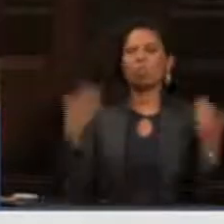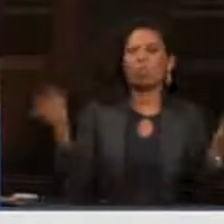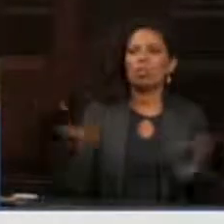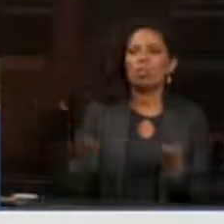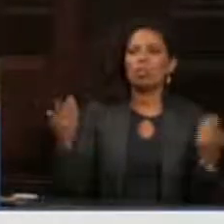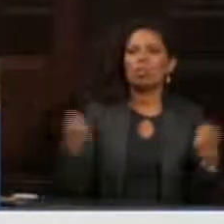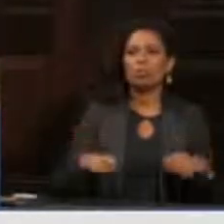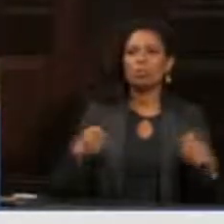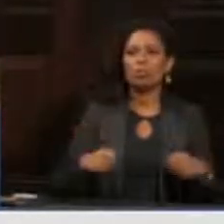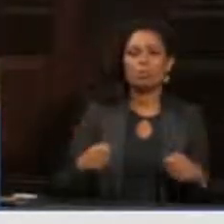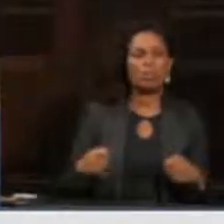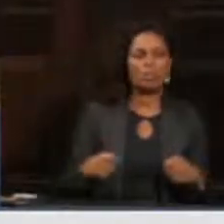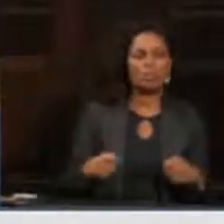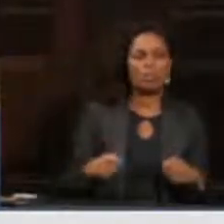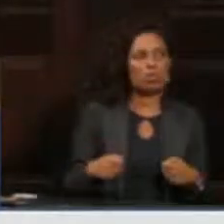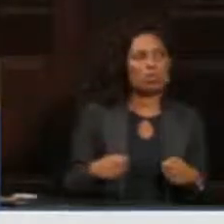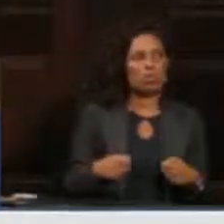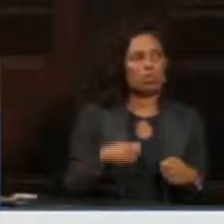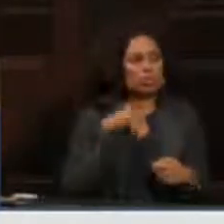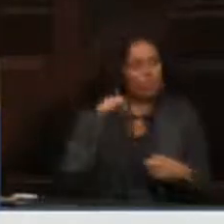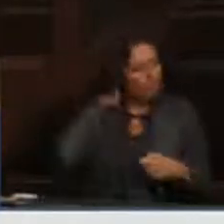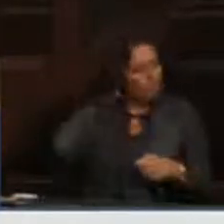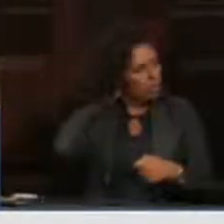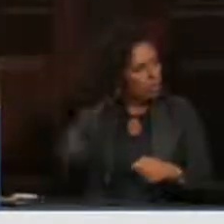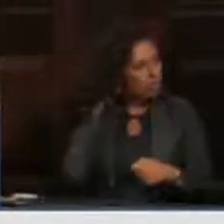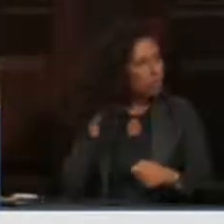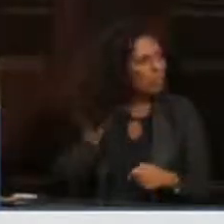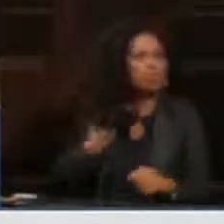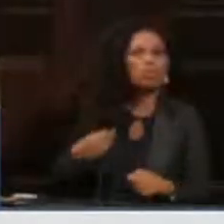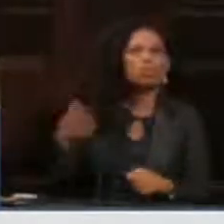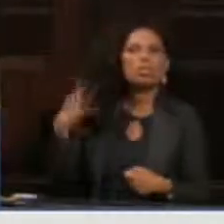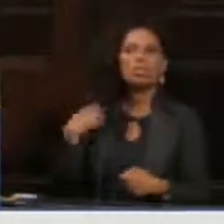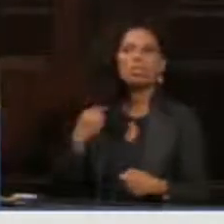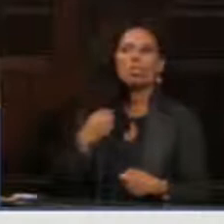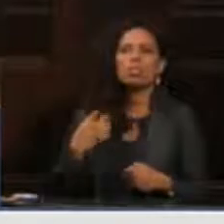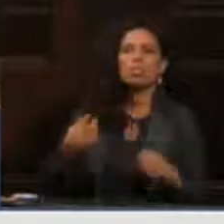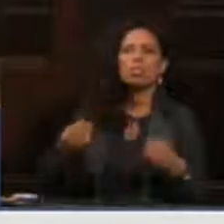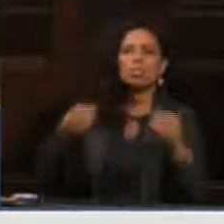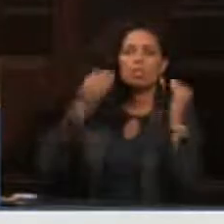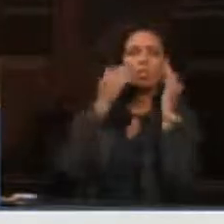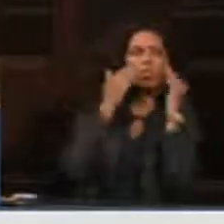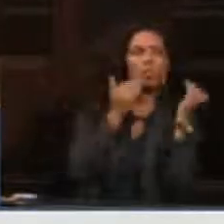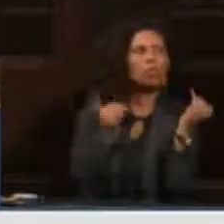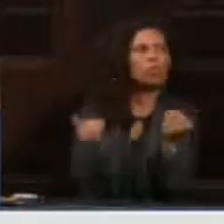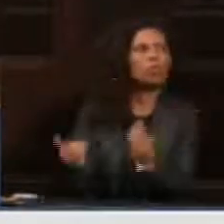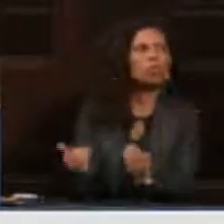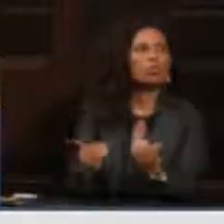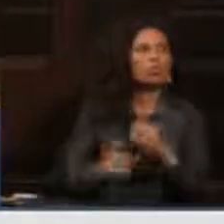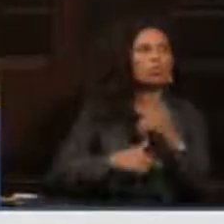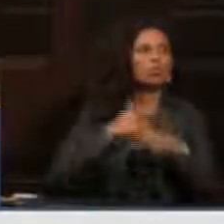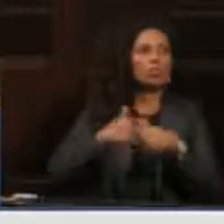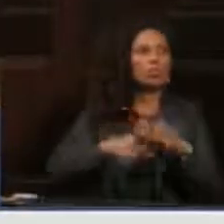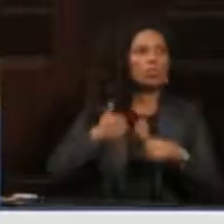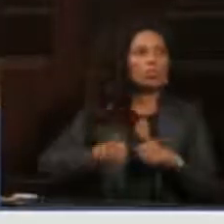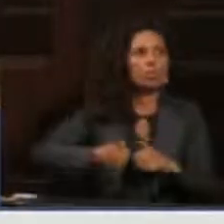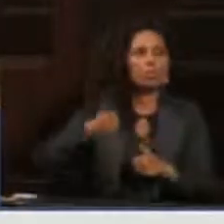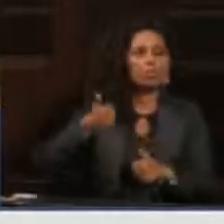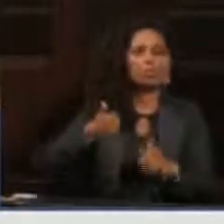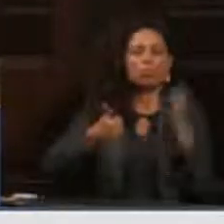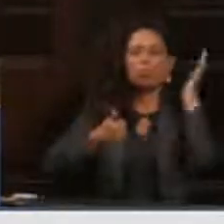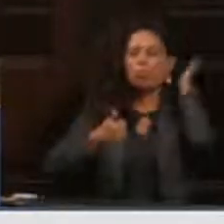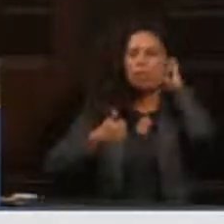colocar um novo plano para o nosso querido Maracanã, a casa do povo, a casa do Rio de Janeiro, o estádio